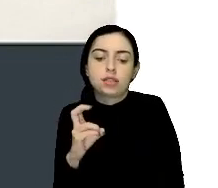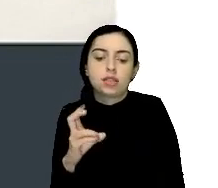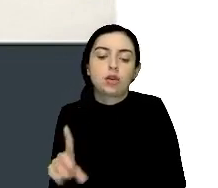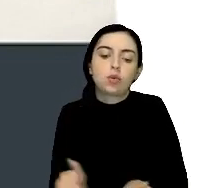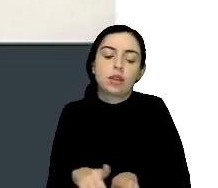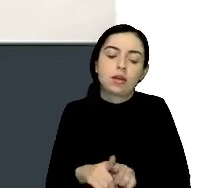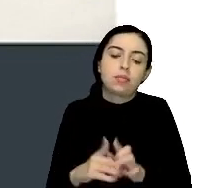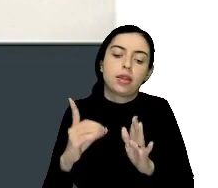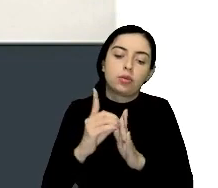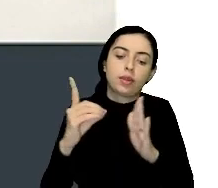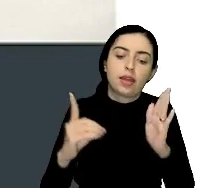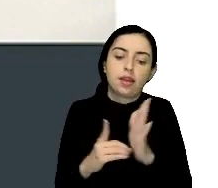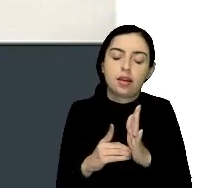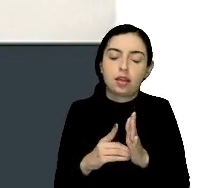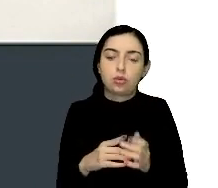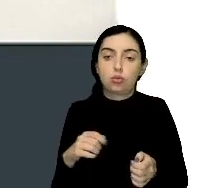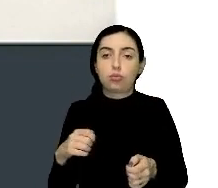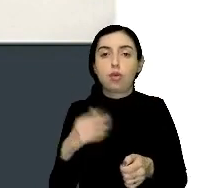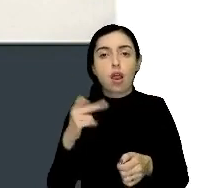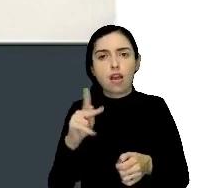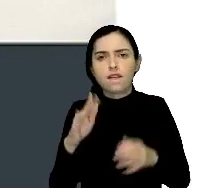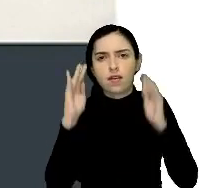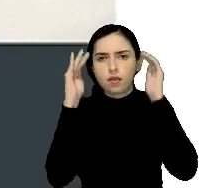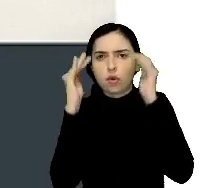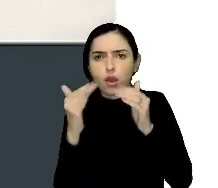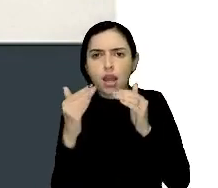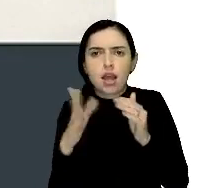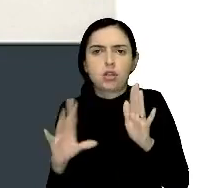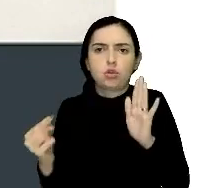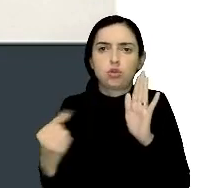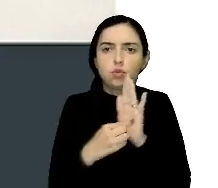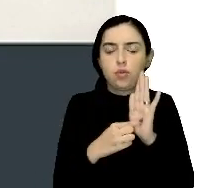Tá? Então ela vai focar nesses pontos.